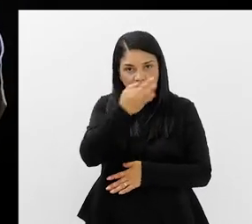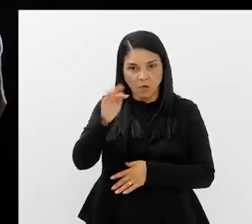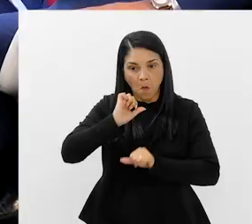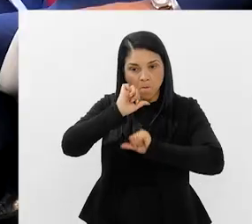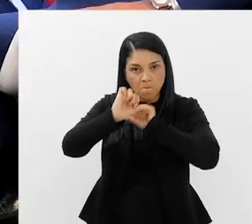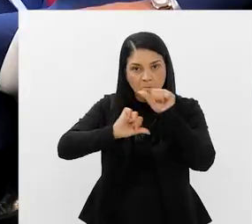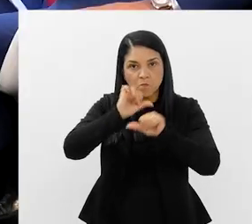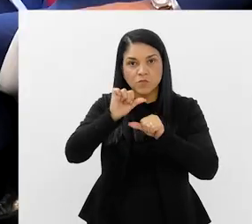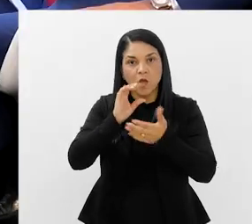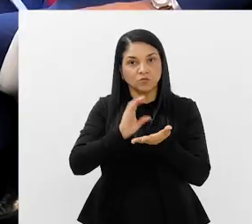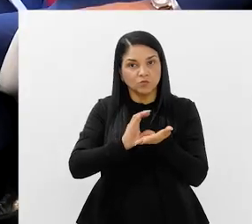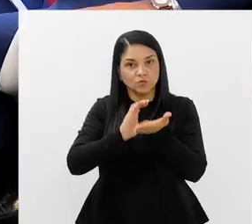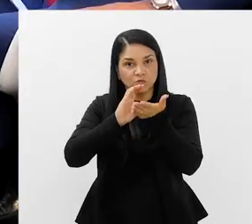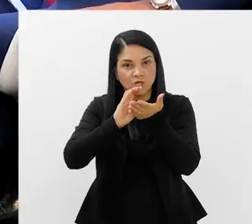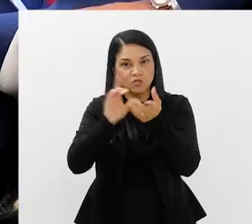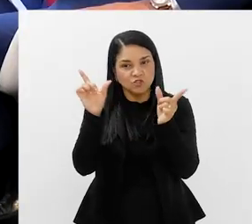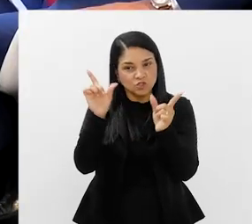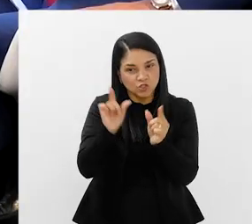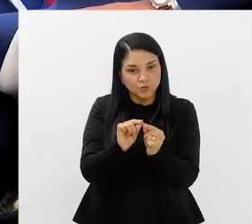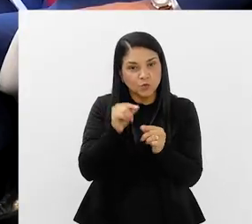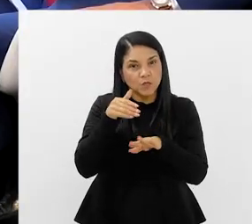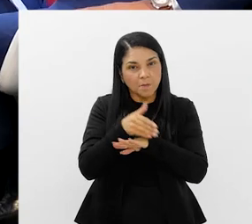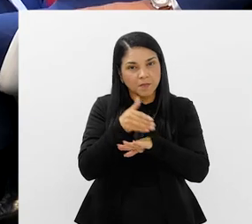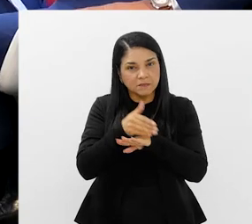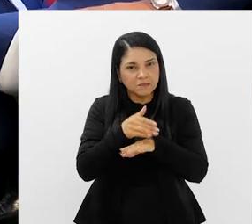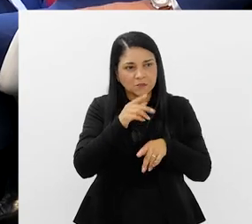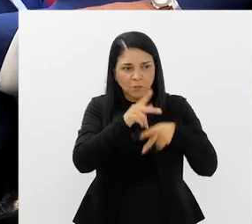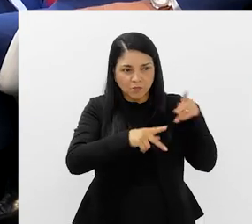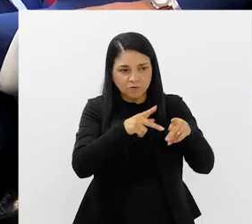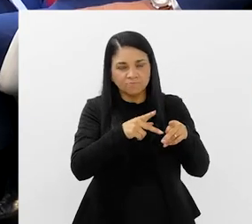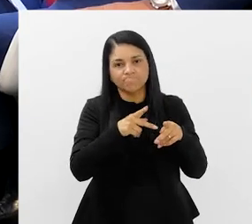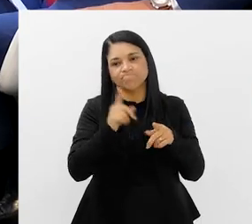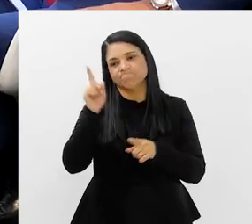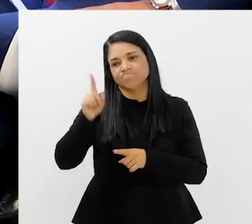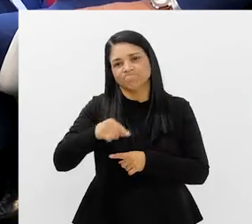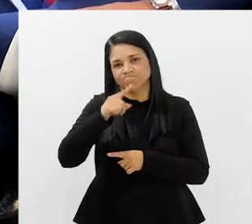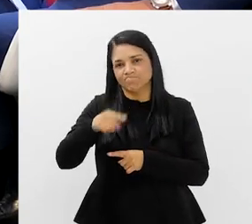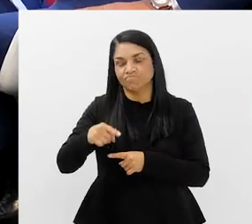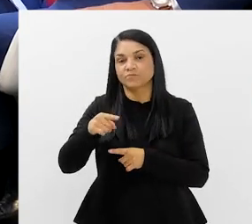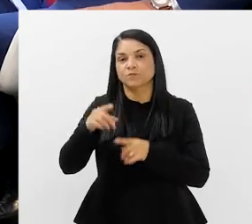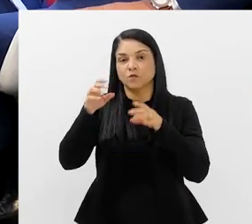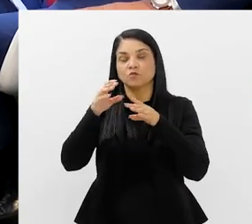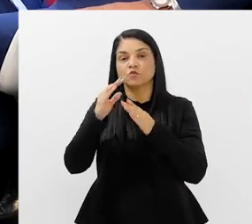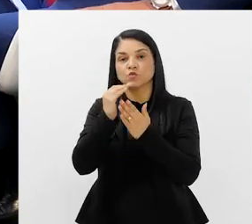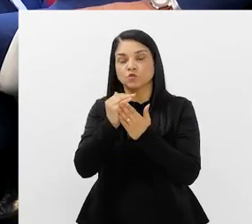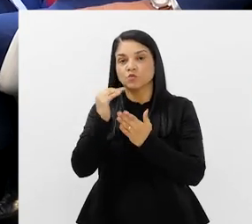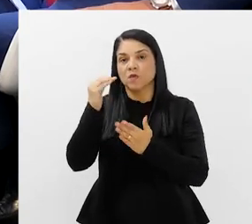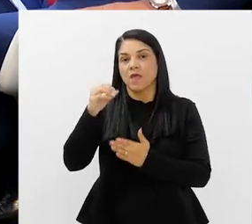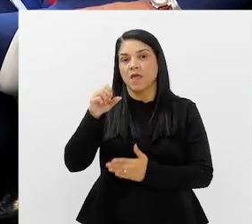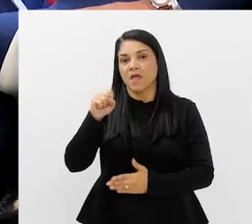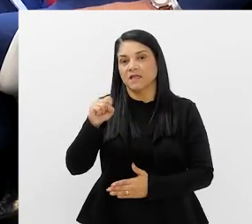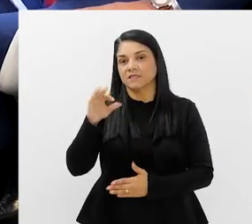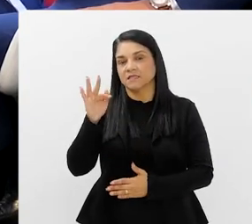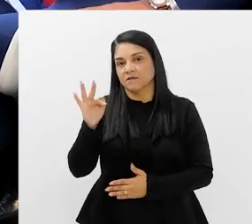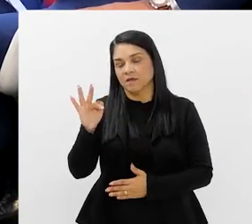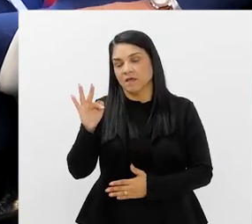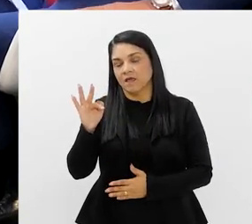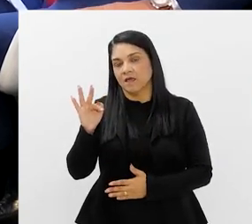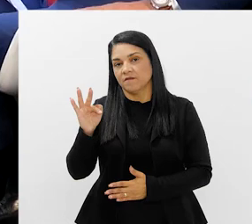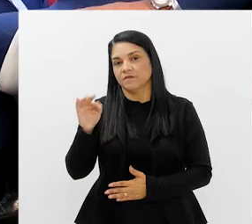governo federal de alterar a composição desses conselhos, reduzindo a participação popular, isso foi derrubado pelo Supremo Tribunal,